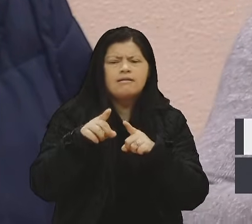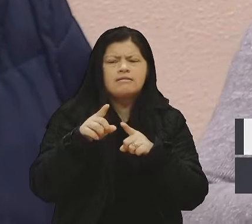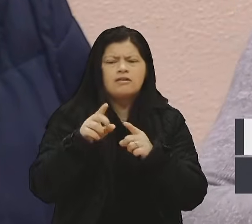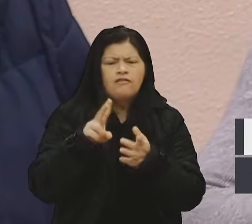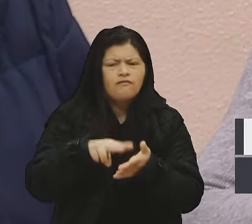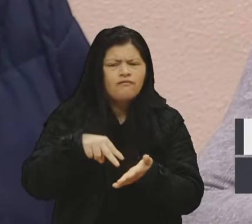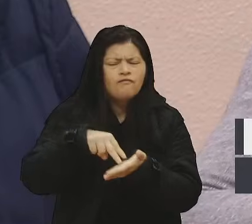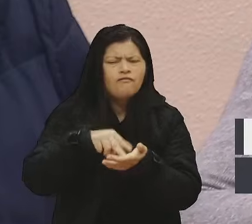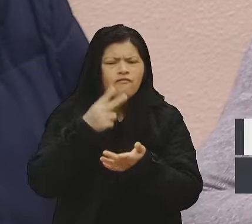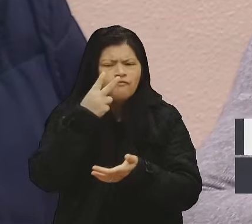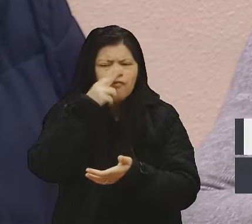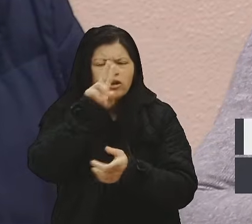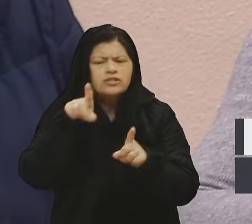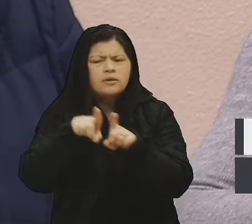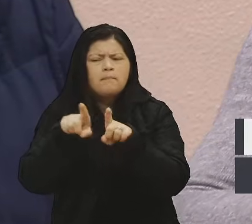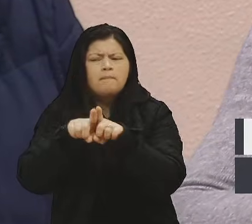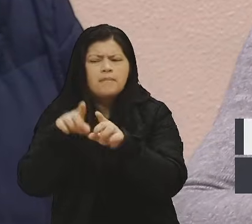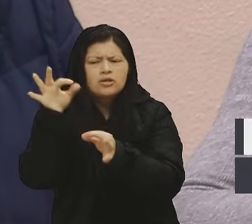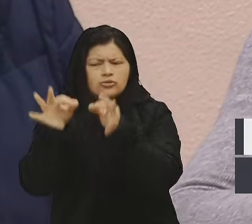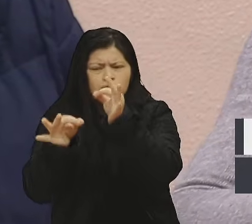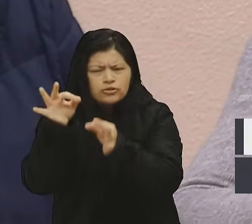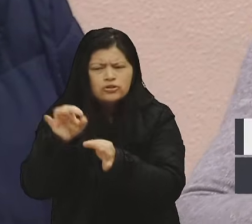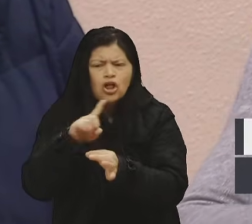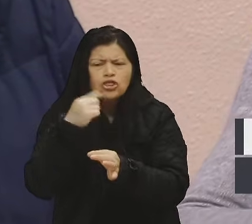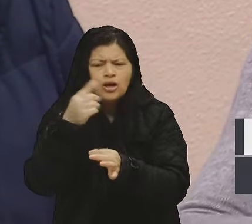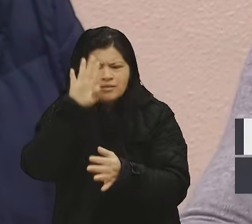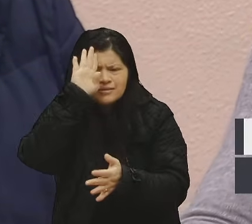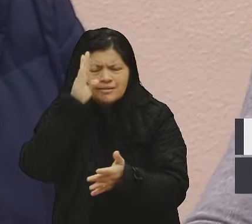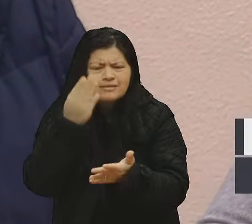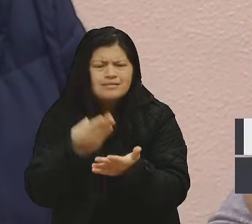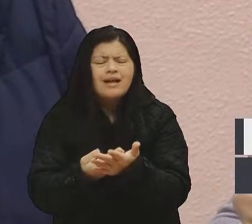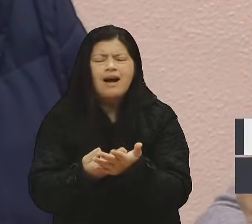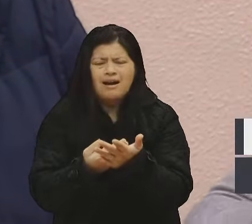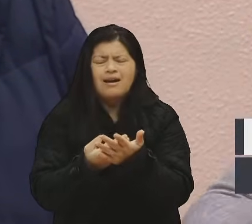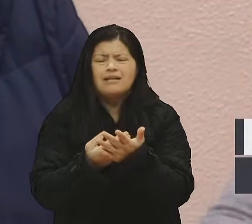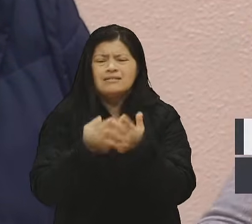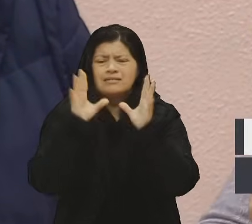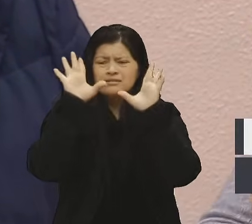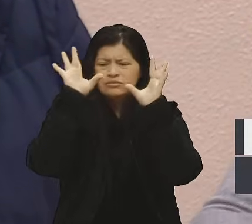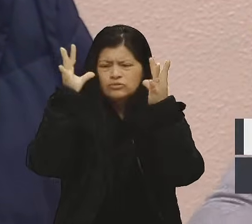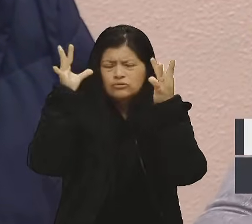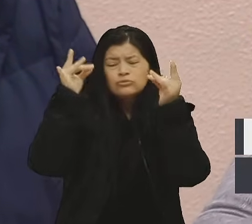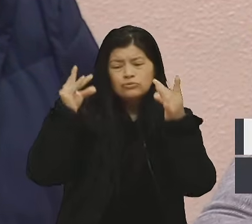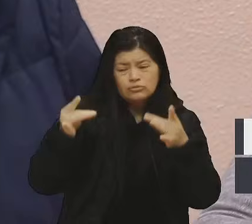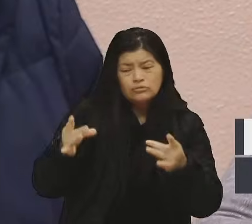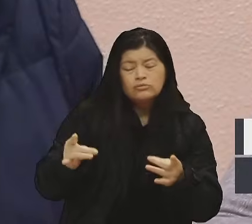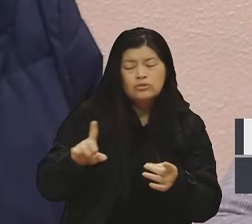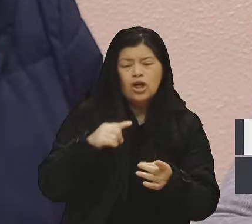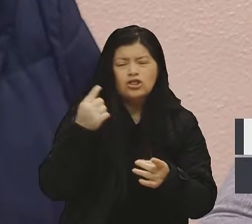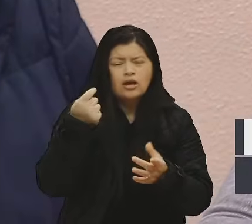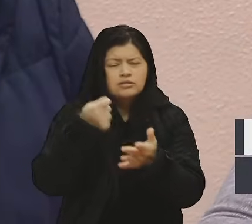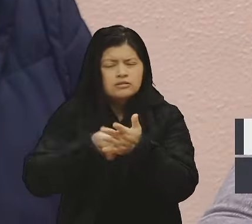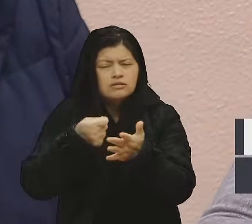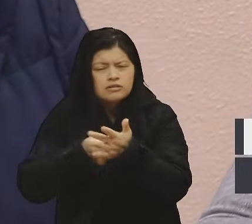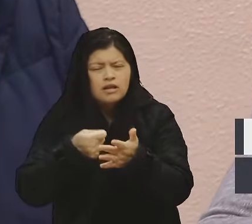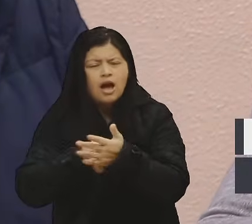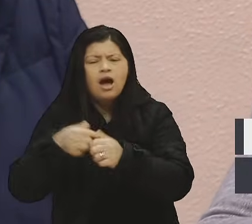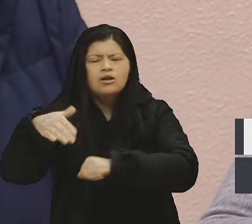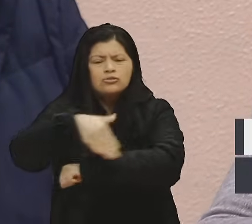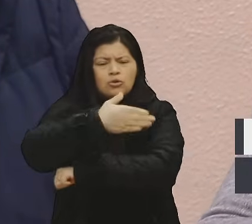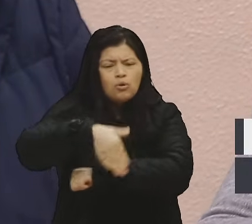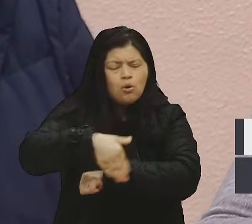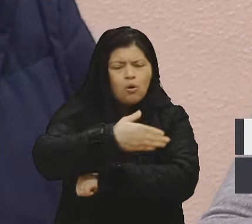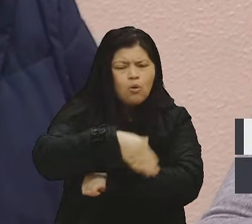fortalecimento também jurídico, que a gente acredita nessas análises e avaliações. E vamos à luta, vamos às ruas,